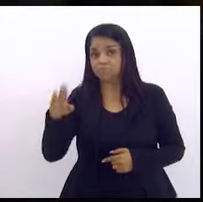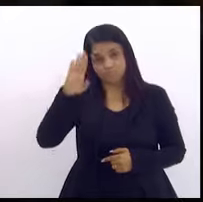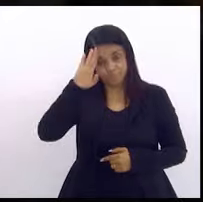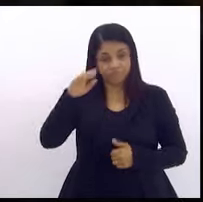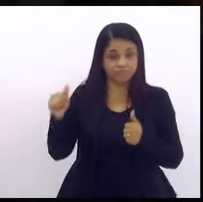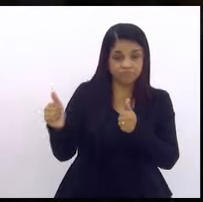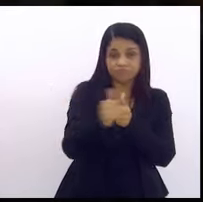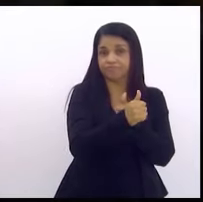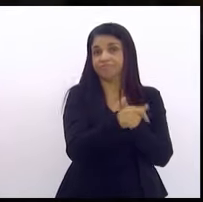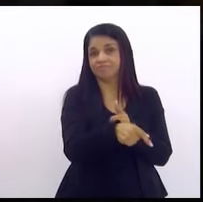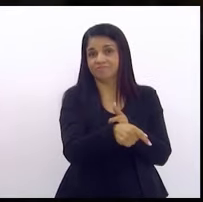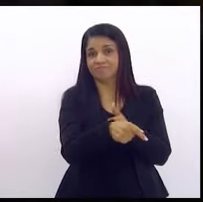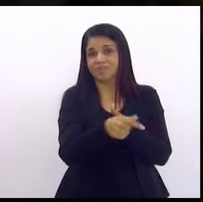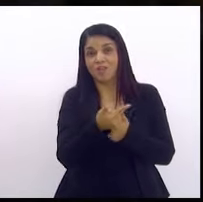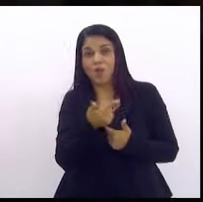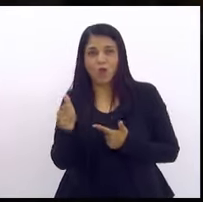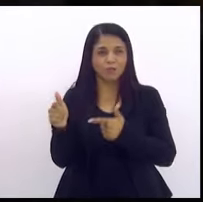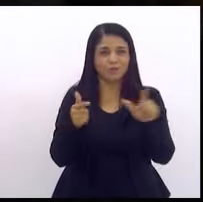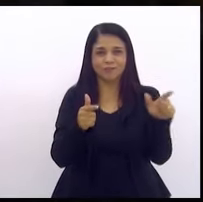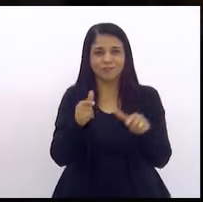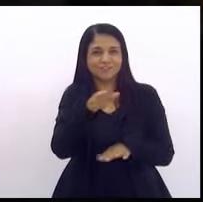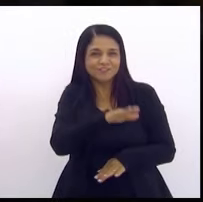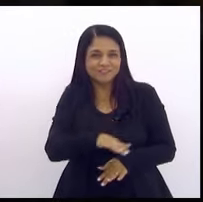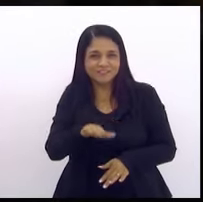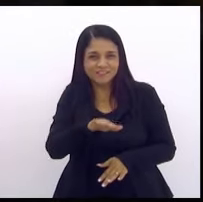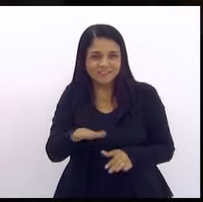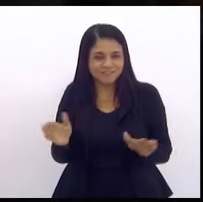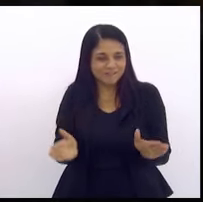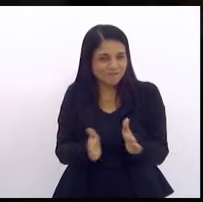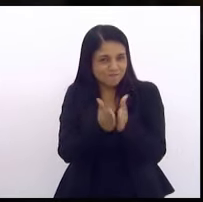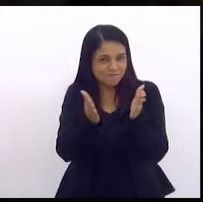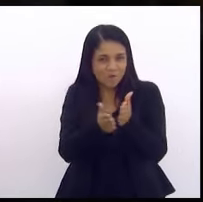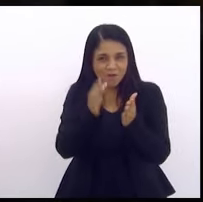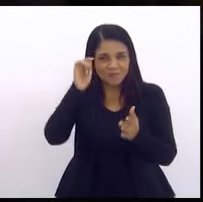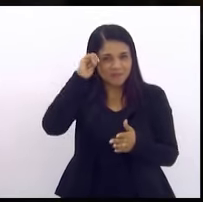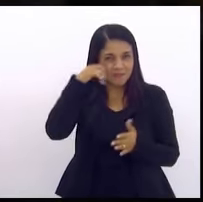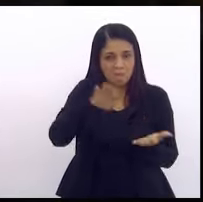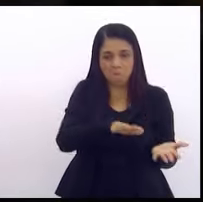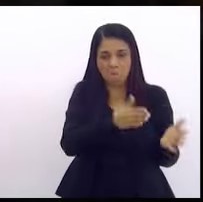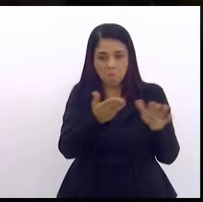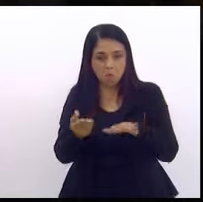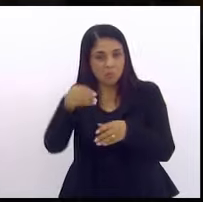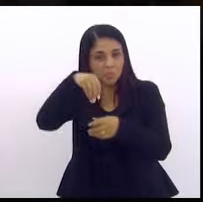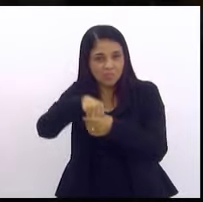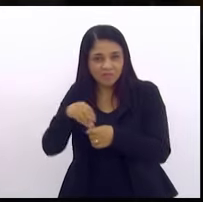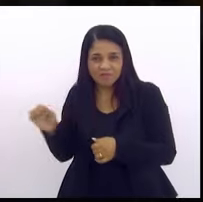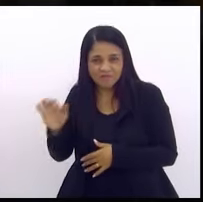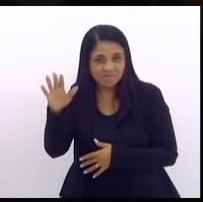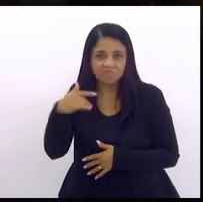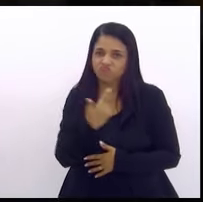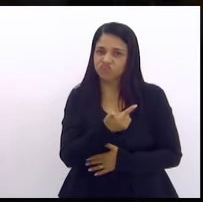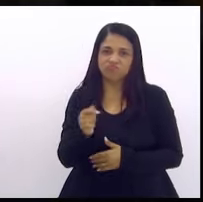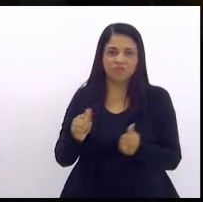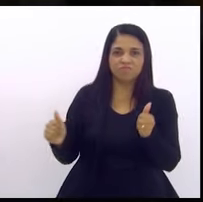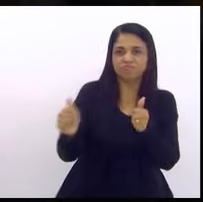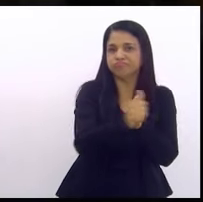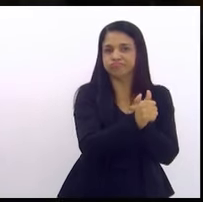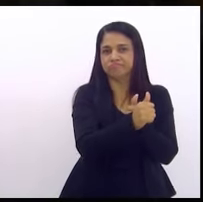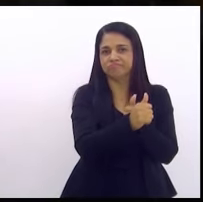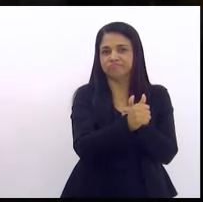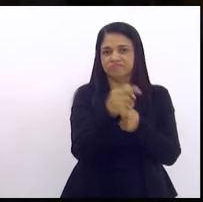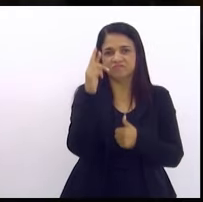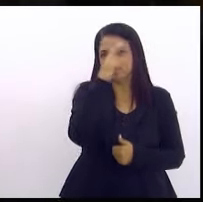tantas outras crianças negras, pobres, que morreram nas favelas, não houve prioridade de